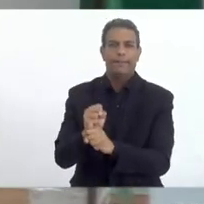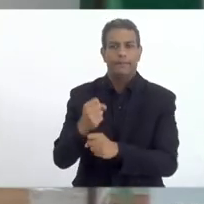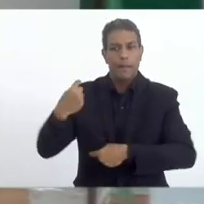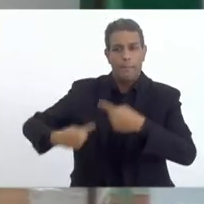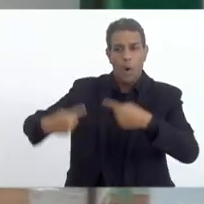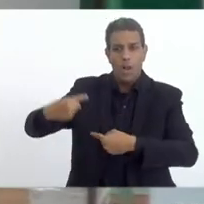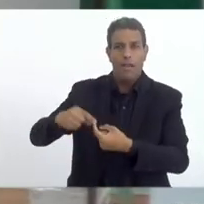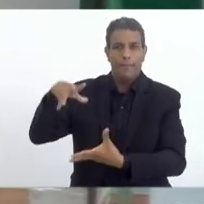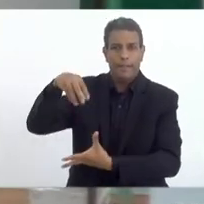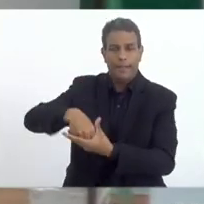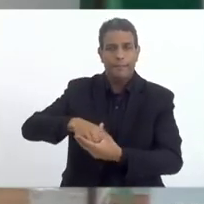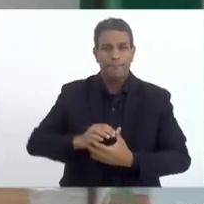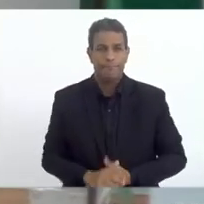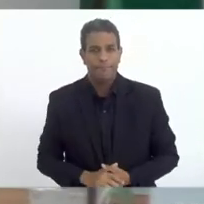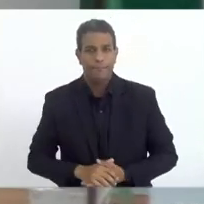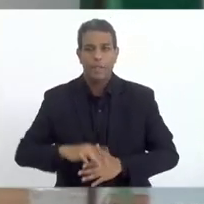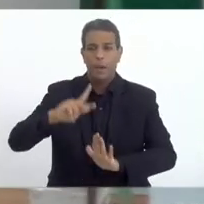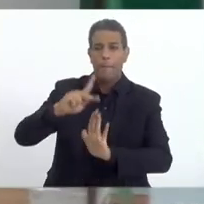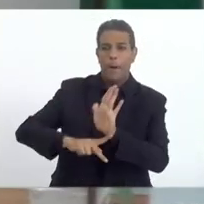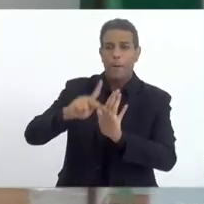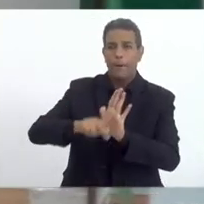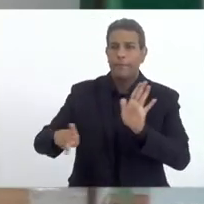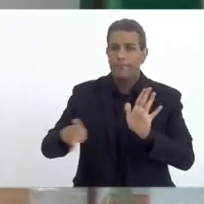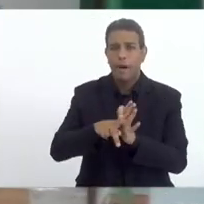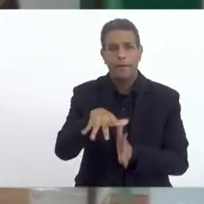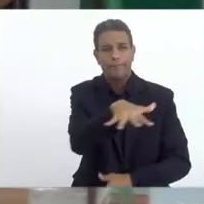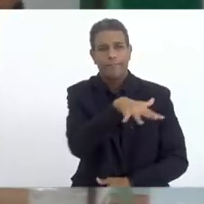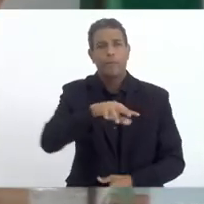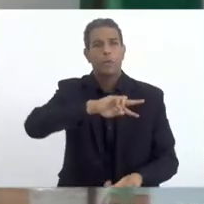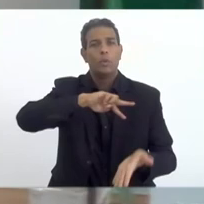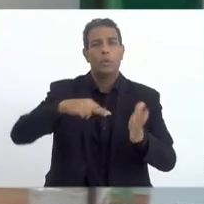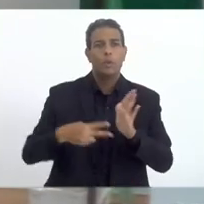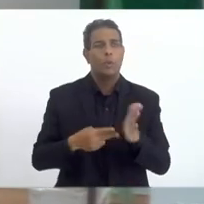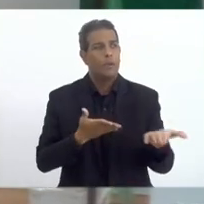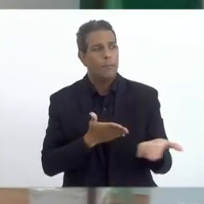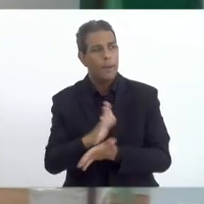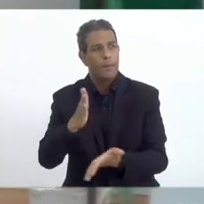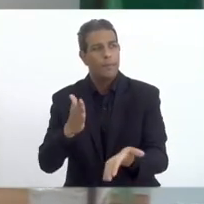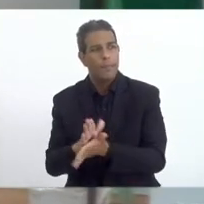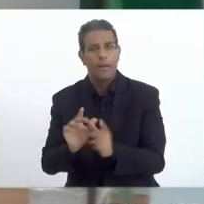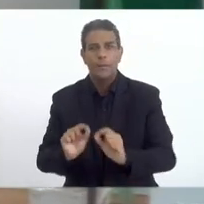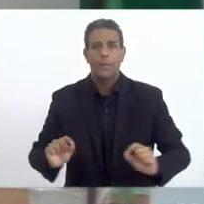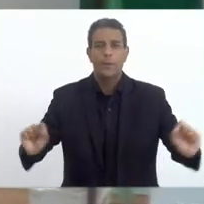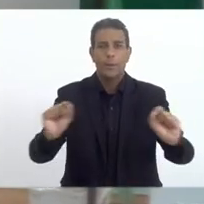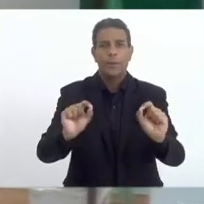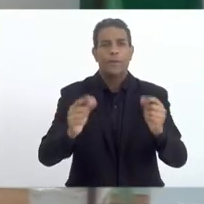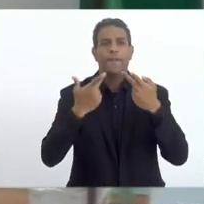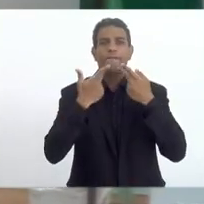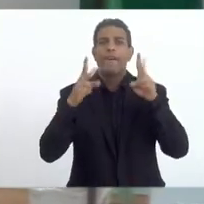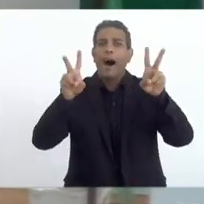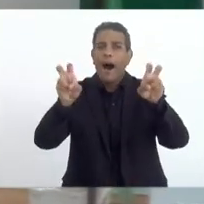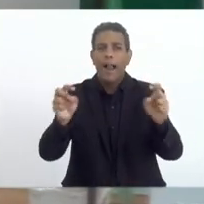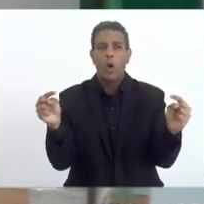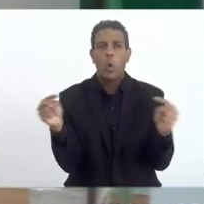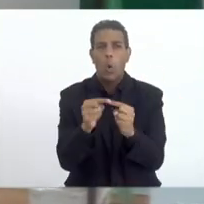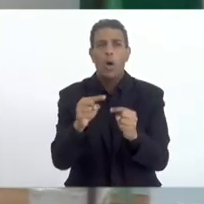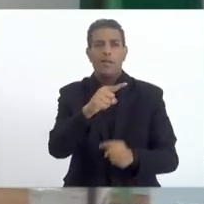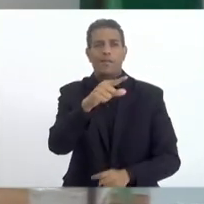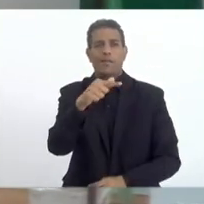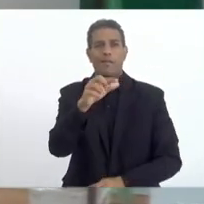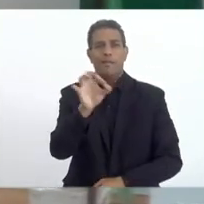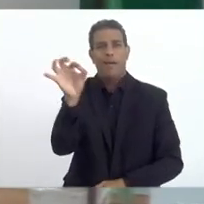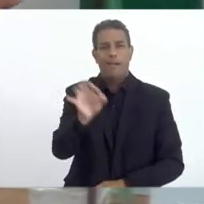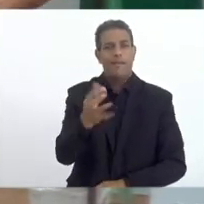polêmica aberta. É um projeto de lei para essa casa, dizendo: queremos que aprove sem emenda. Dizer é fácil, diz aos 70,